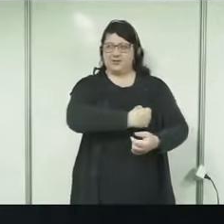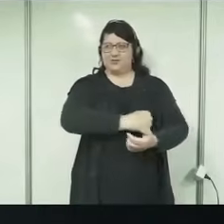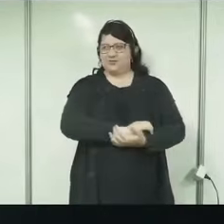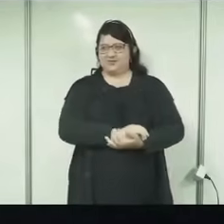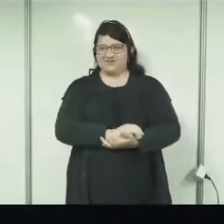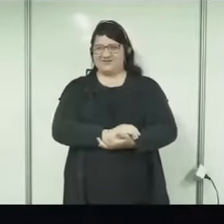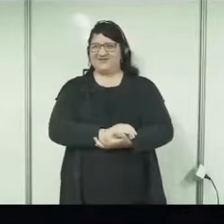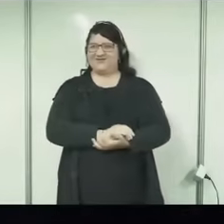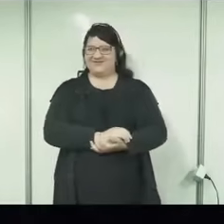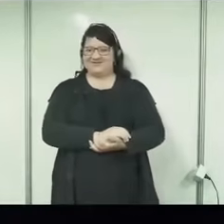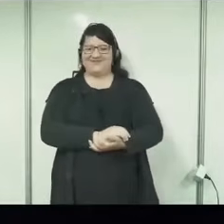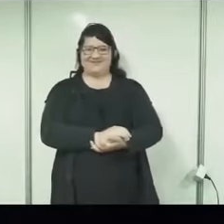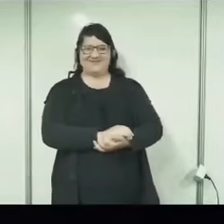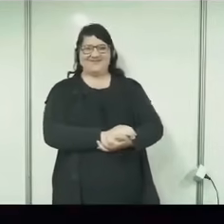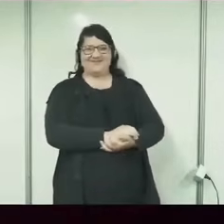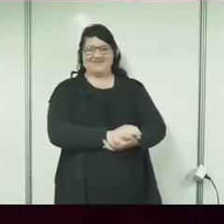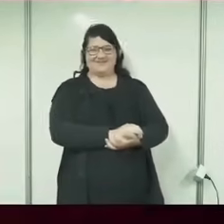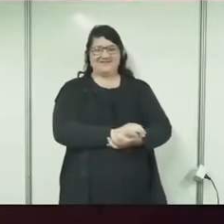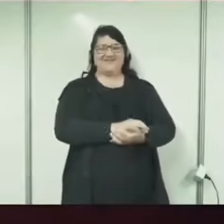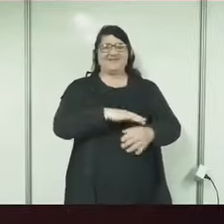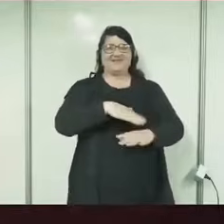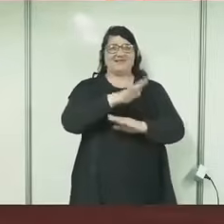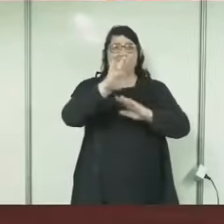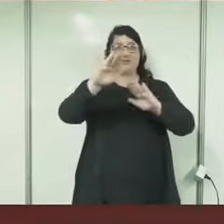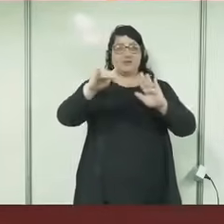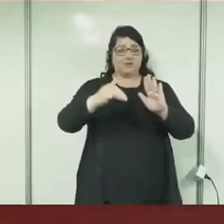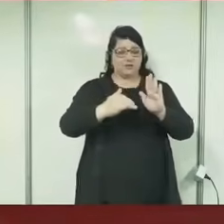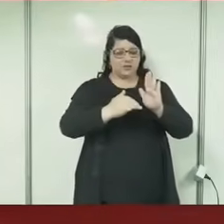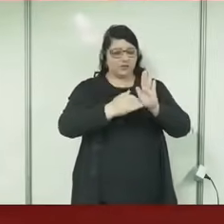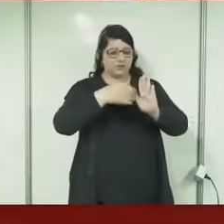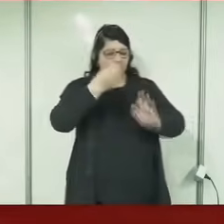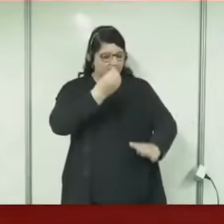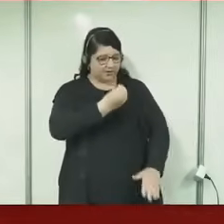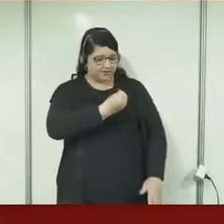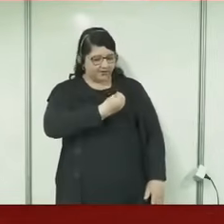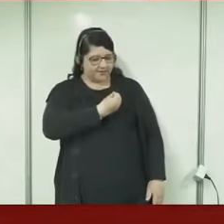Por toda a minha vida,